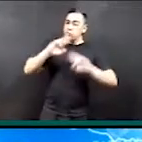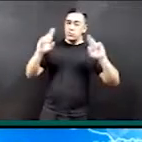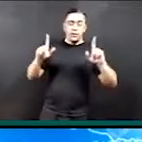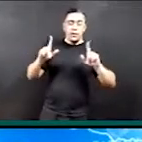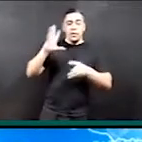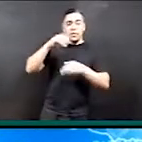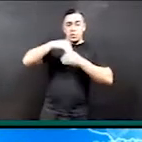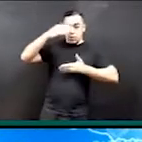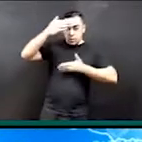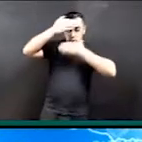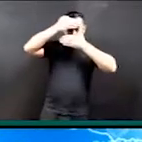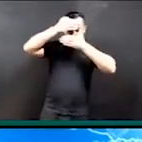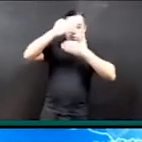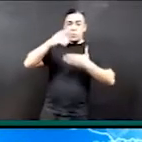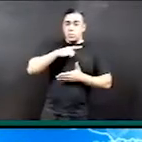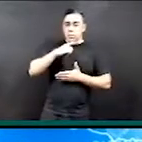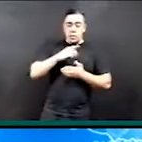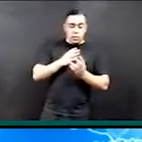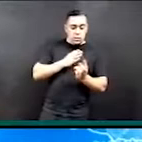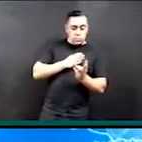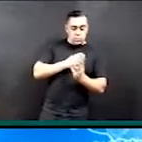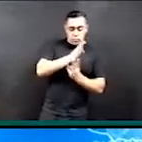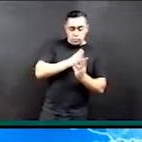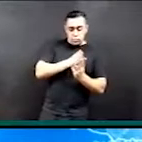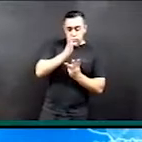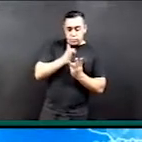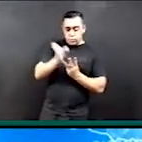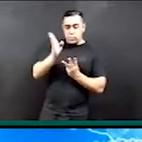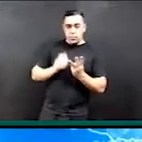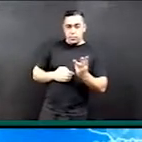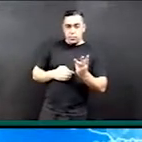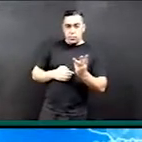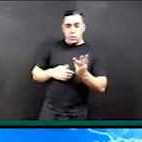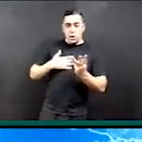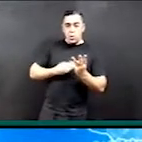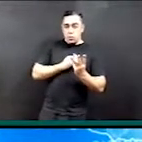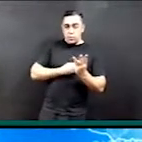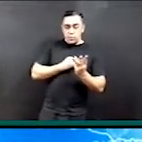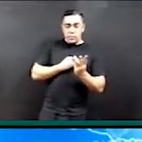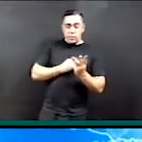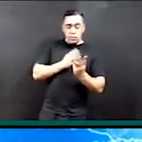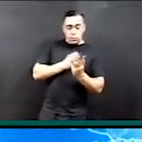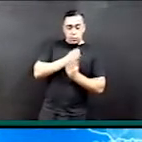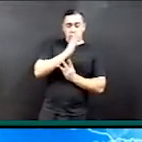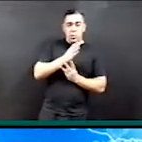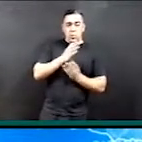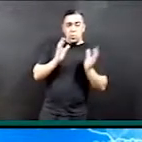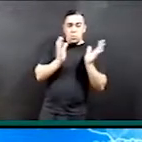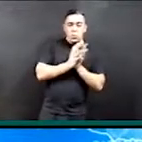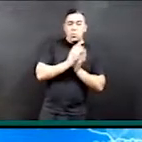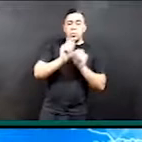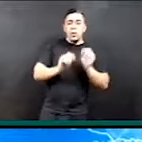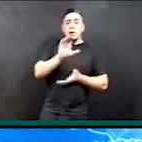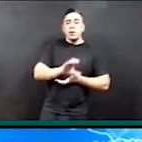do islamismo tem 2, 3 braços. Eu comecei a conviver com católicos que não são romanos, como no